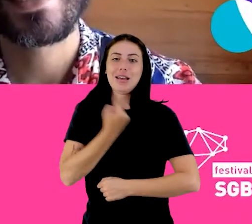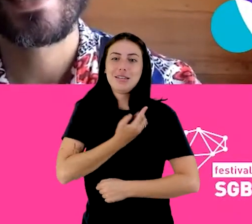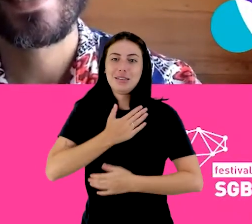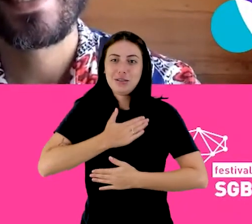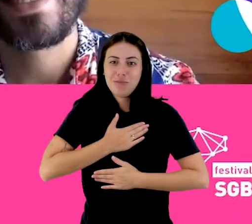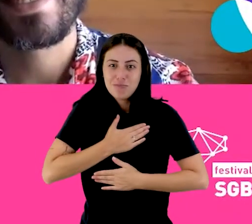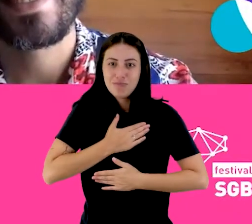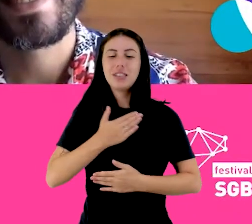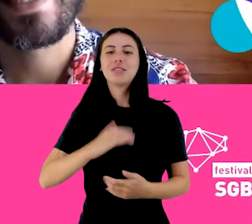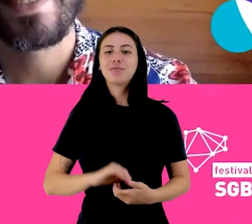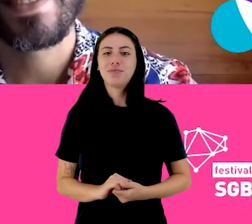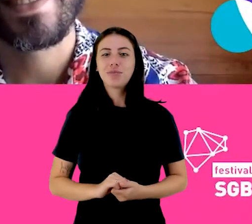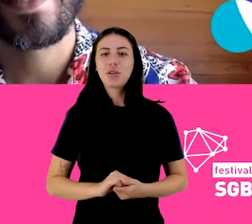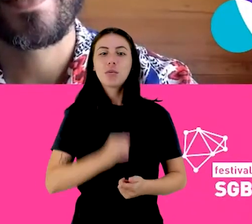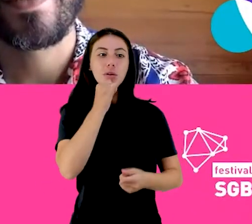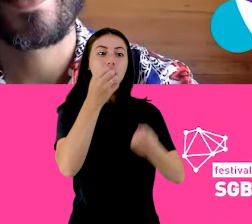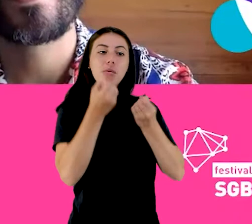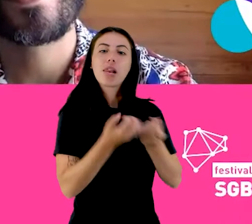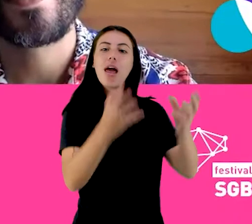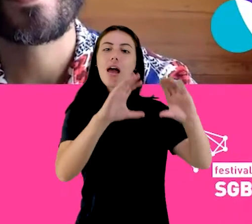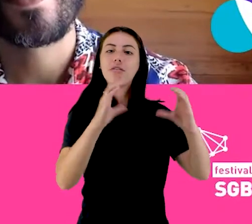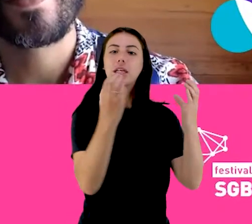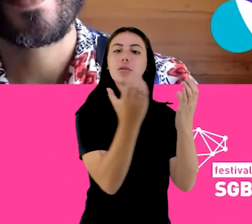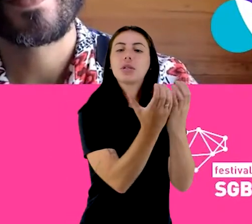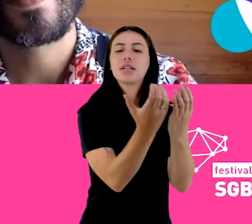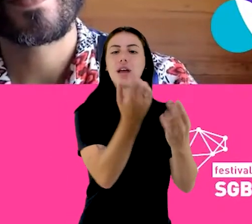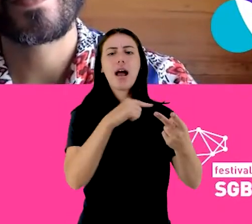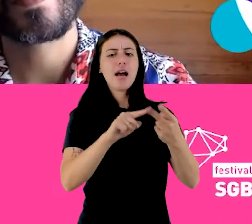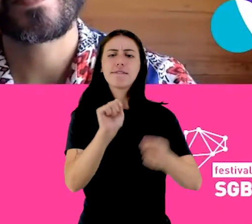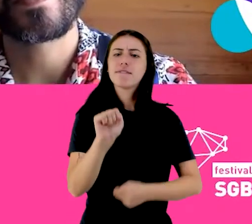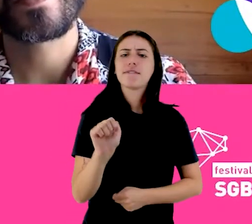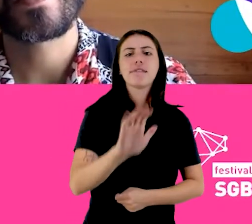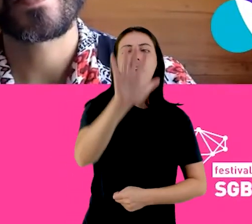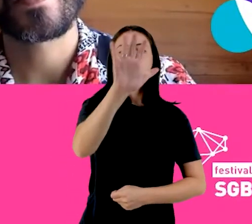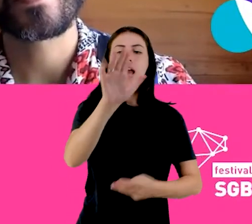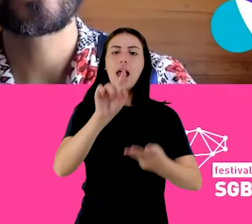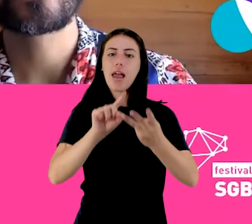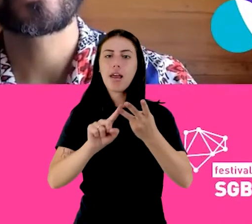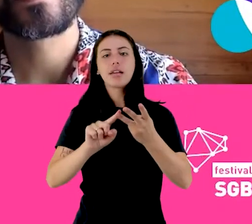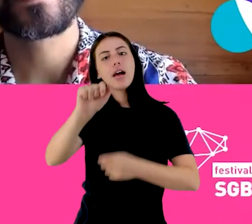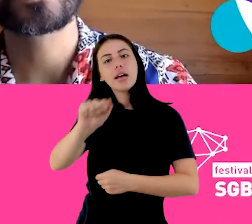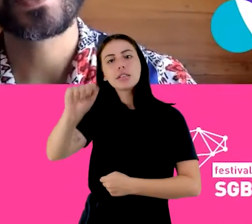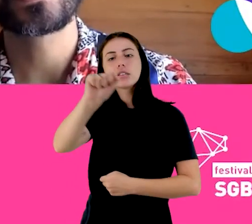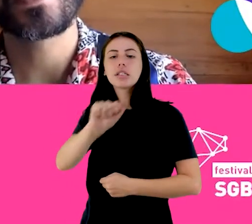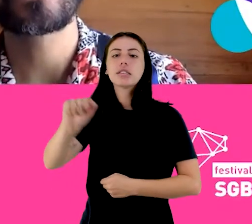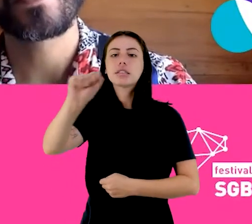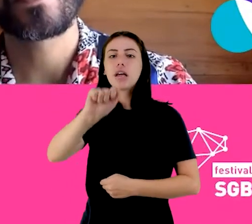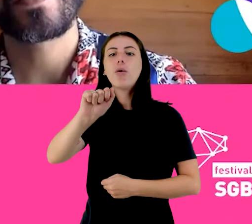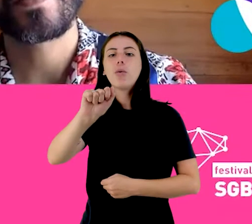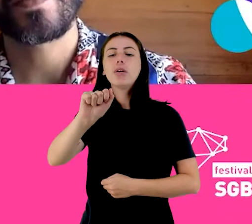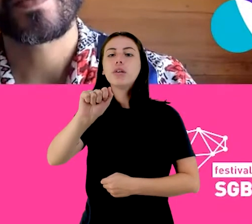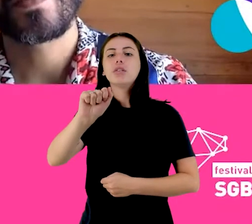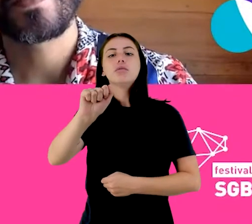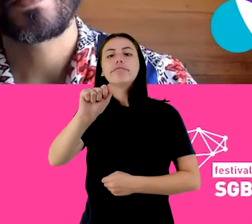essa energia? Cara, você não segura a onda. Então, é um trabalho que você também precisa se autocuidar, sabe? Você vai fazer uma exibição